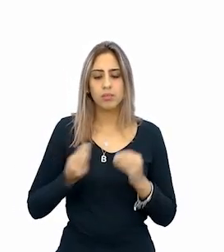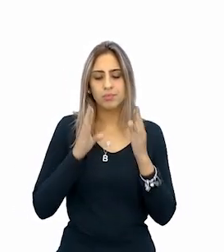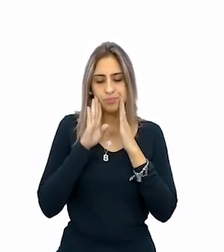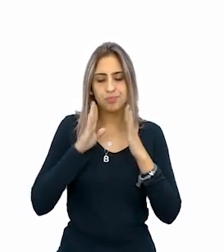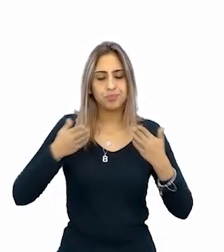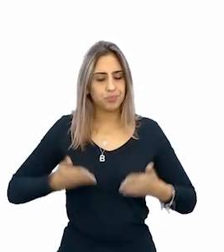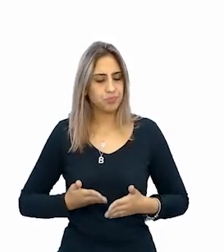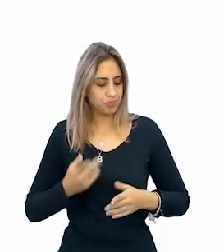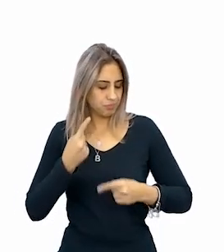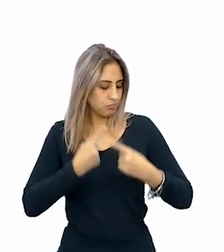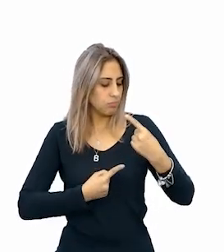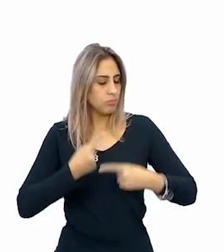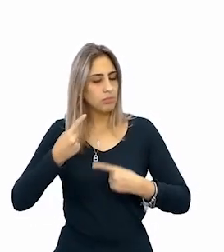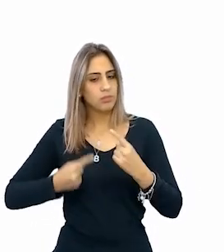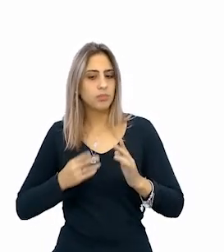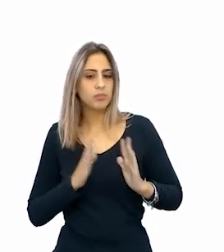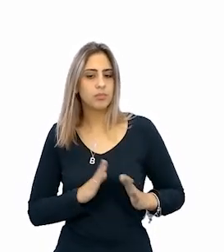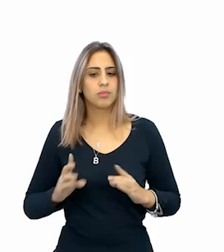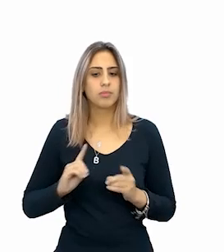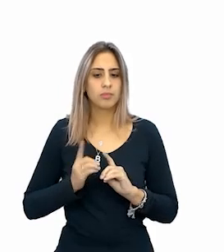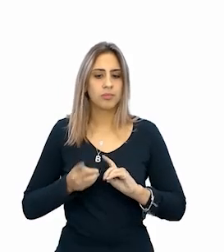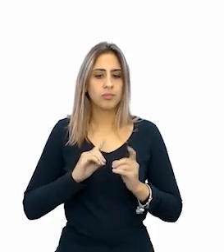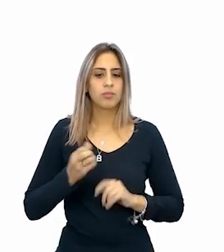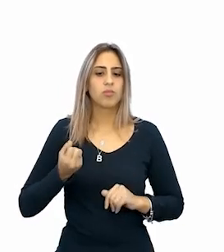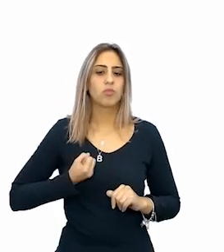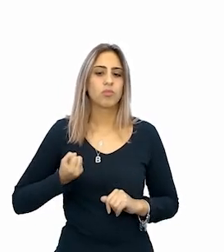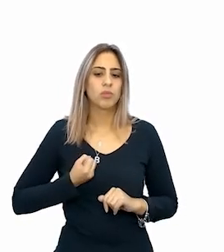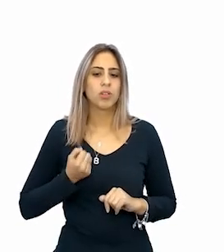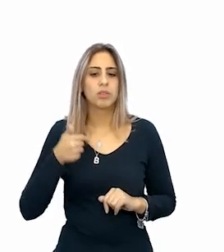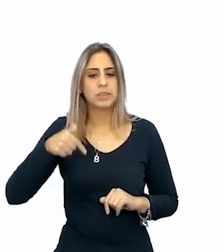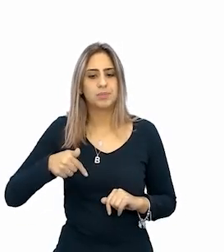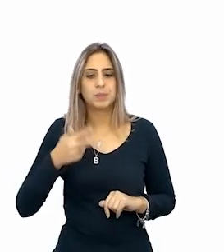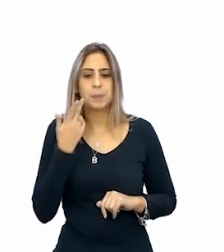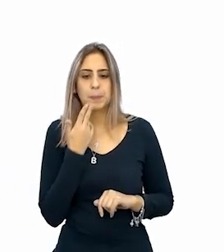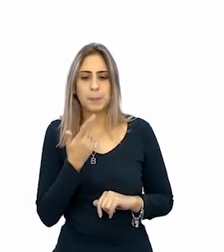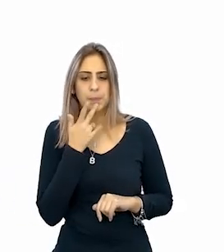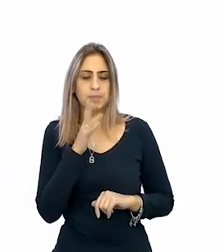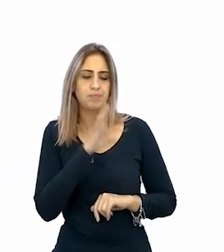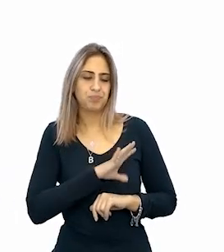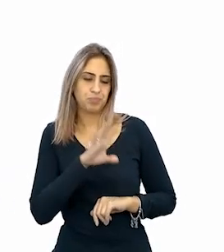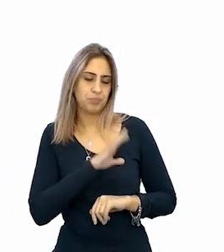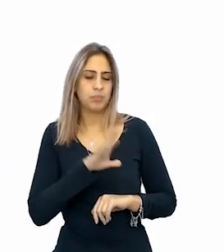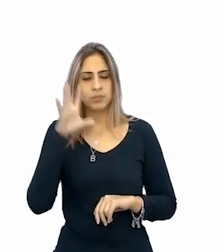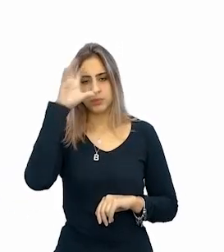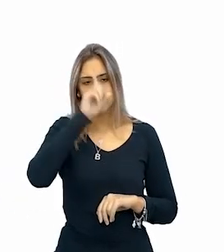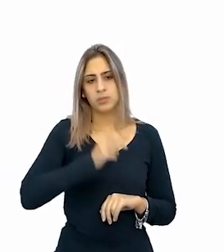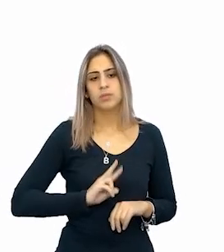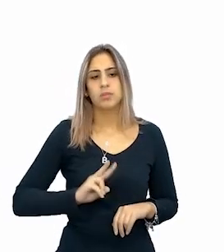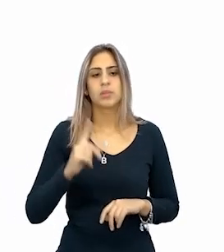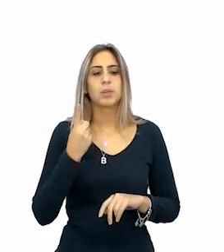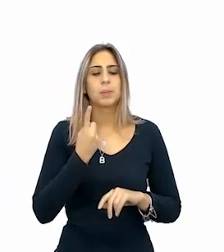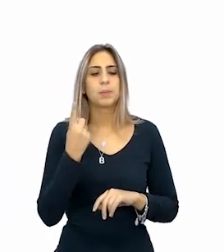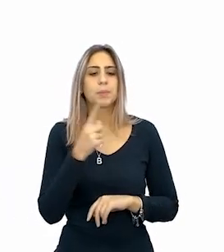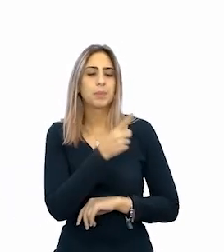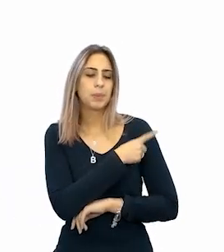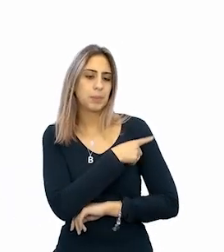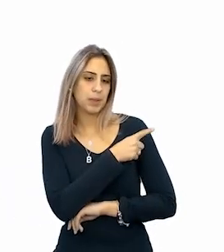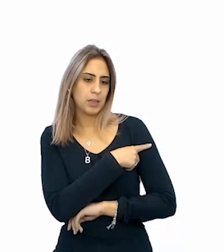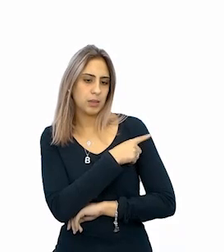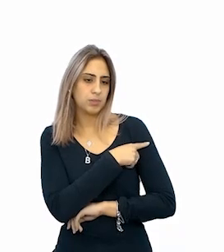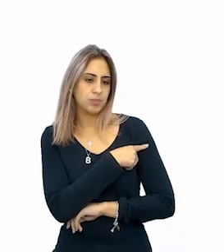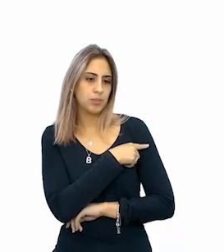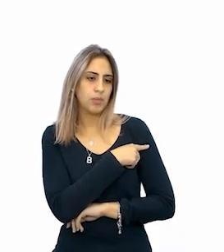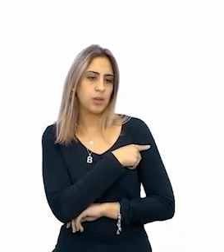foco discutir a sequência didática número 7 de língua portuguesa do Aprender Sempre do primeiro ano, do